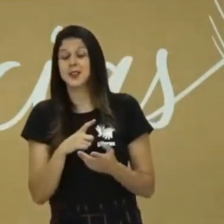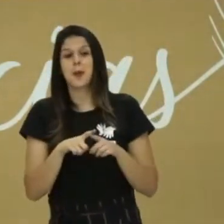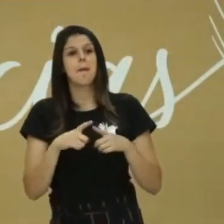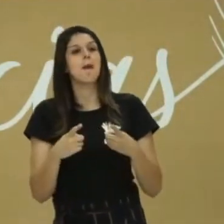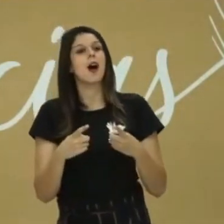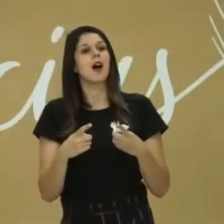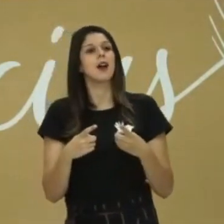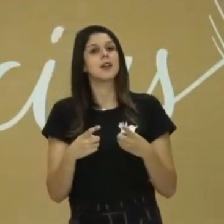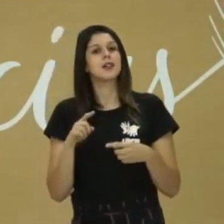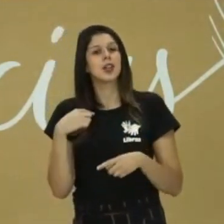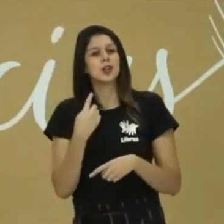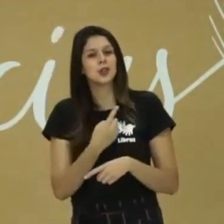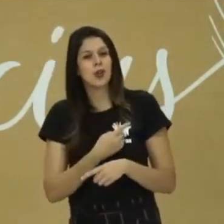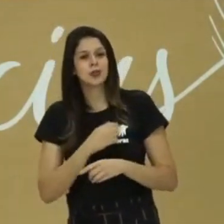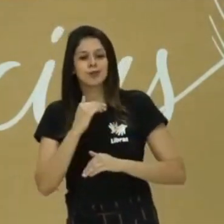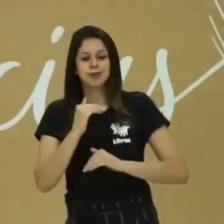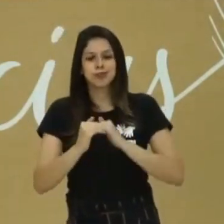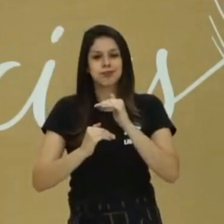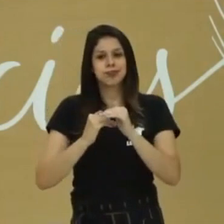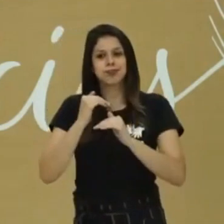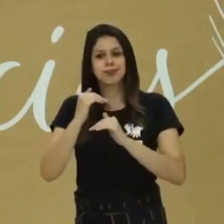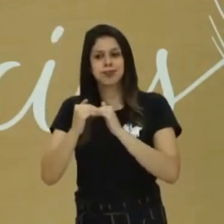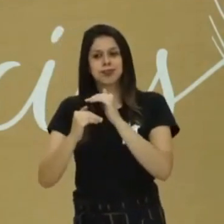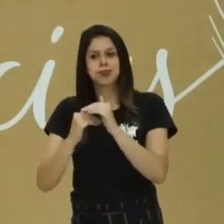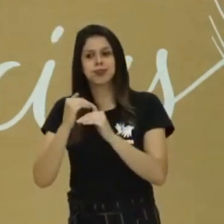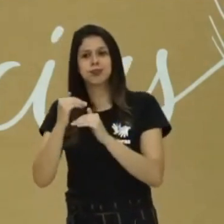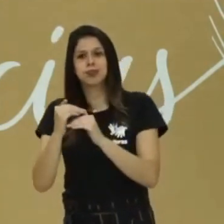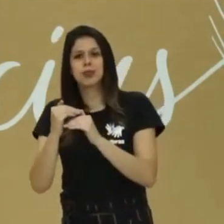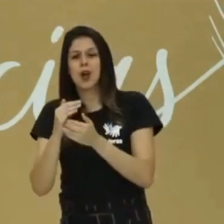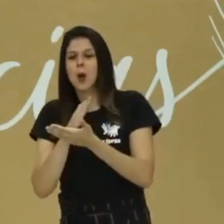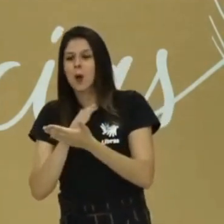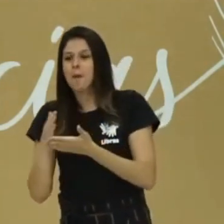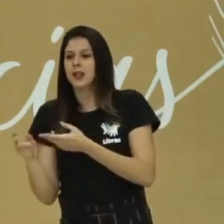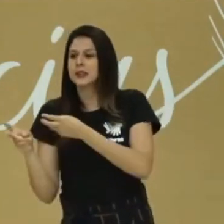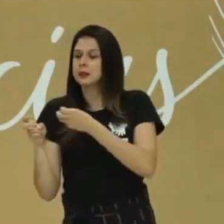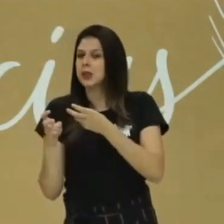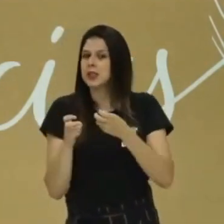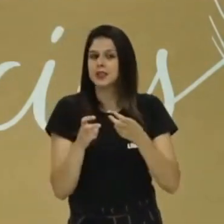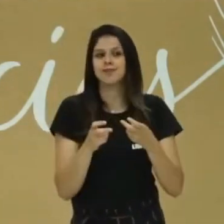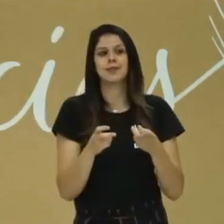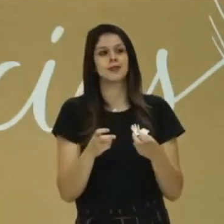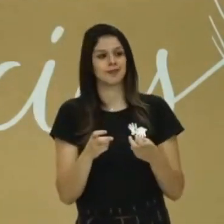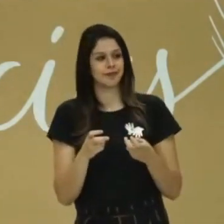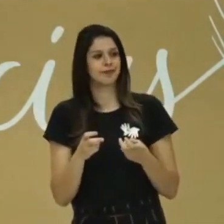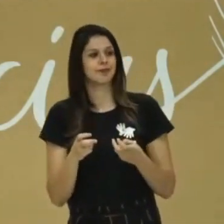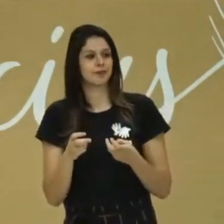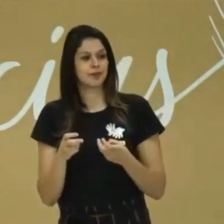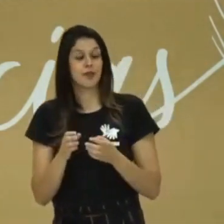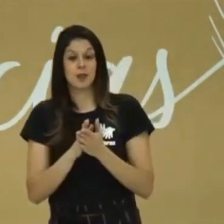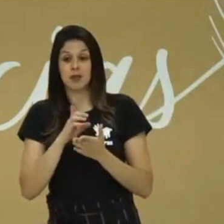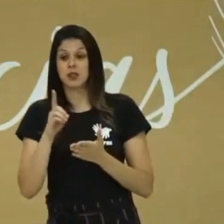mas cada vez mais que nós andamos que os dias avançam nós percebemos que isso está mais próximo